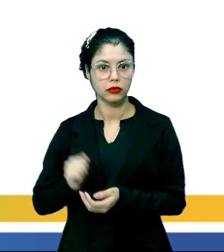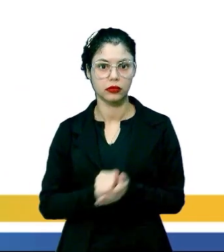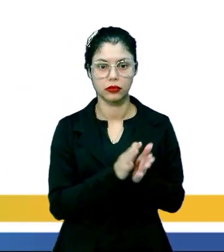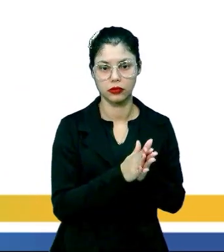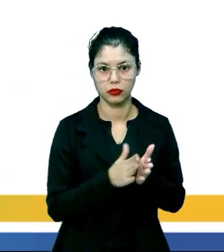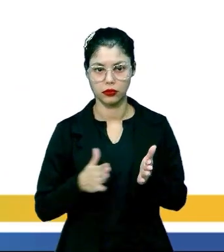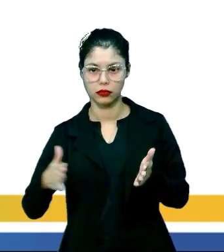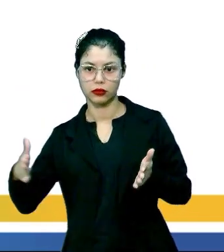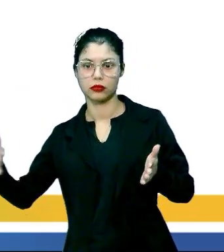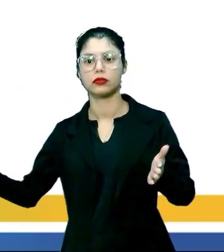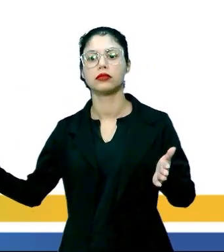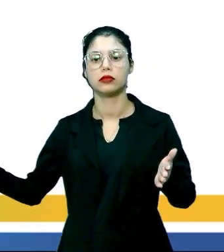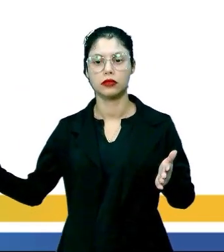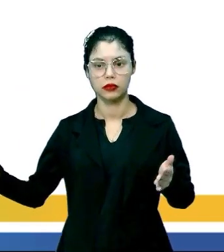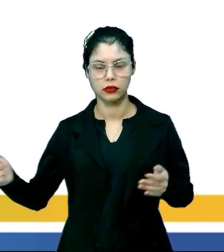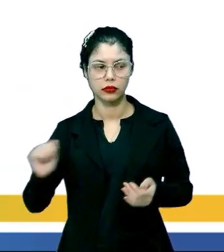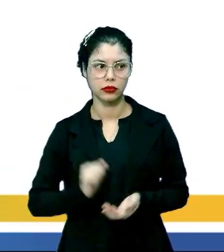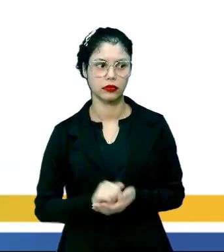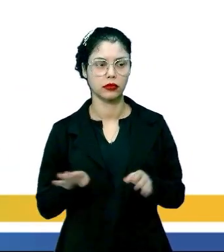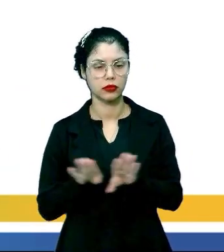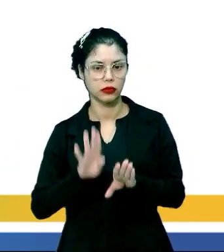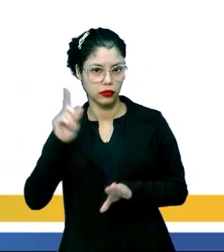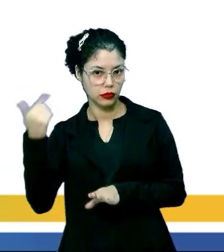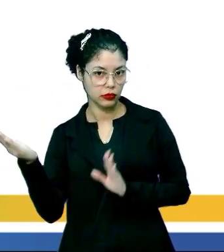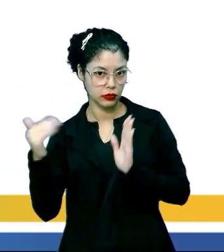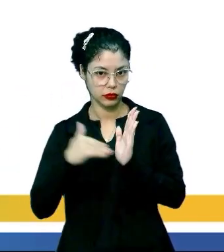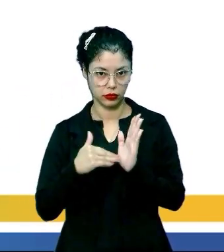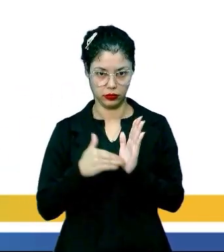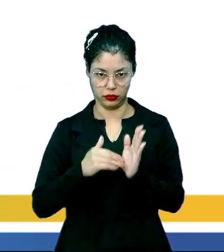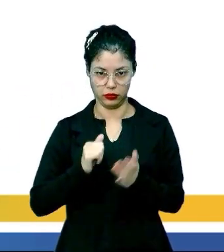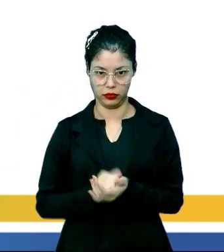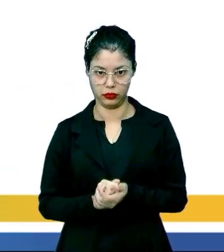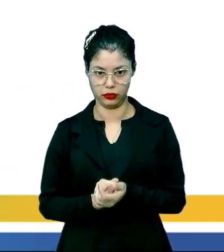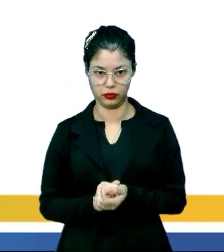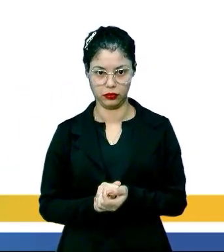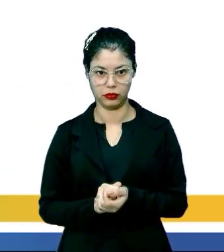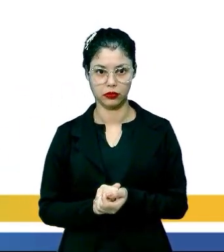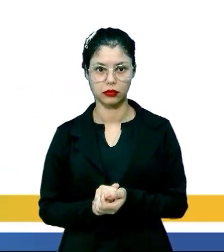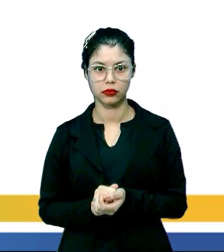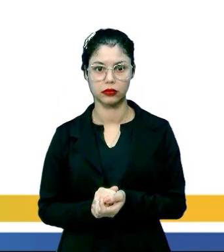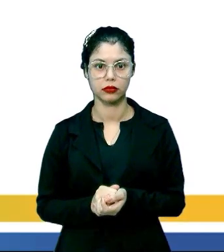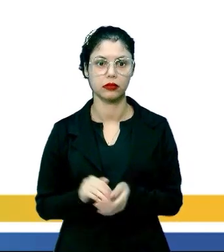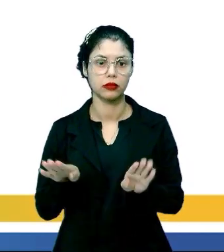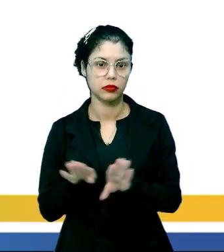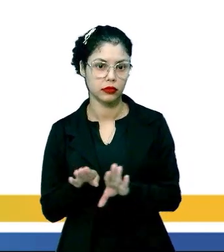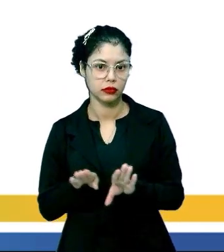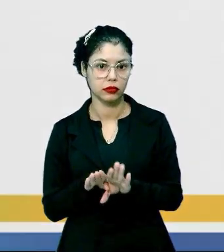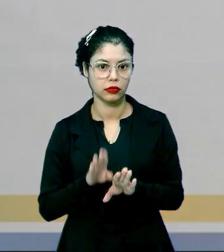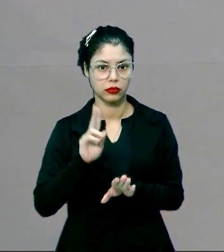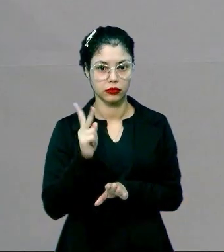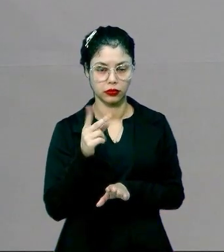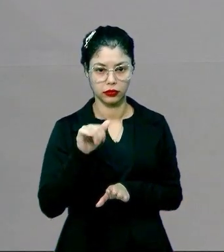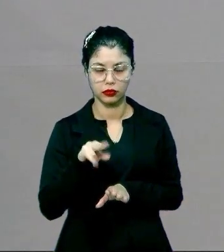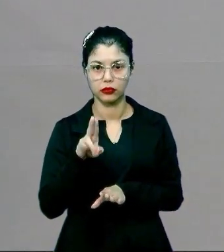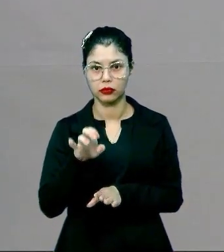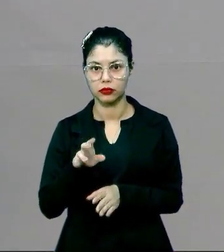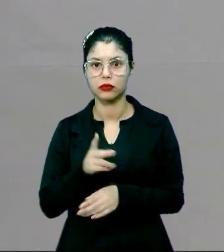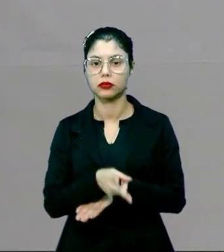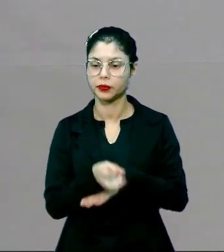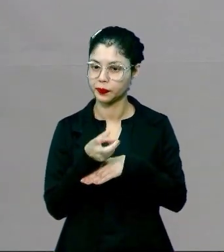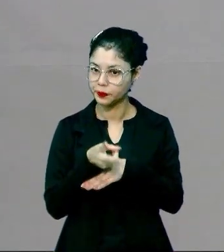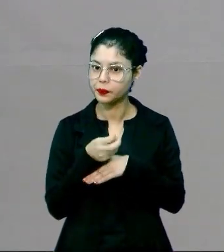seguindo aí esse trajeto lá até na alça de Henle, tá? Que também vai fazer